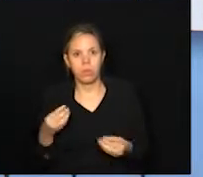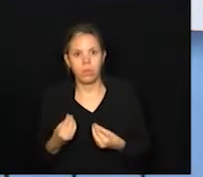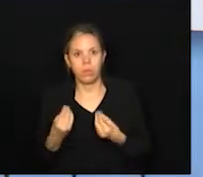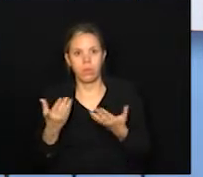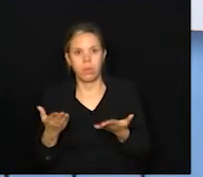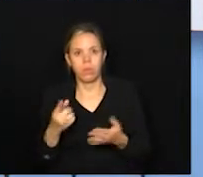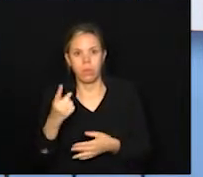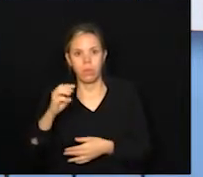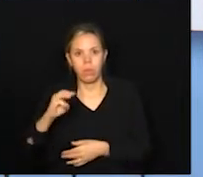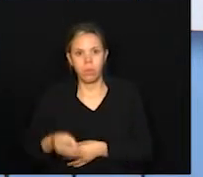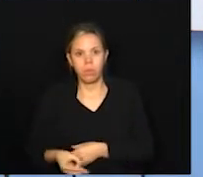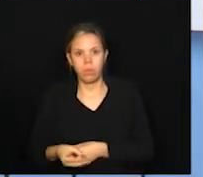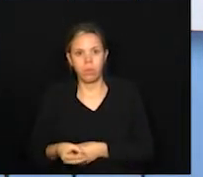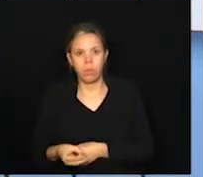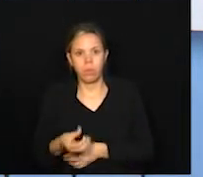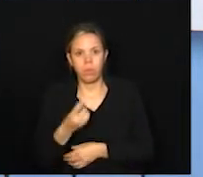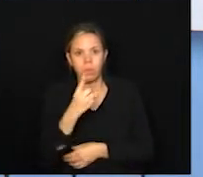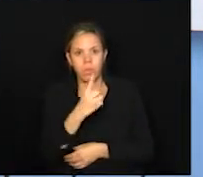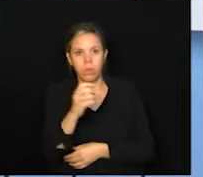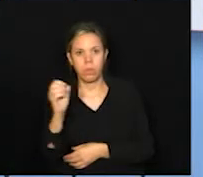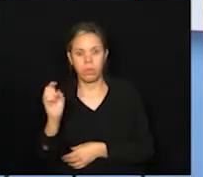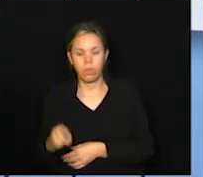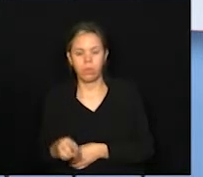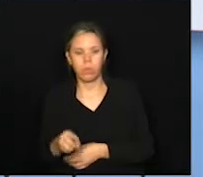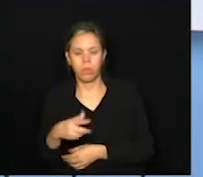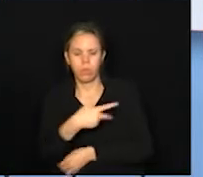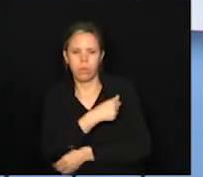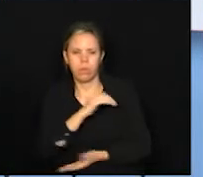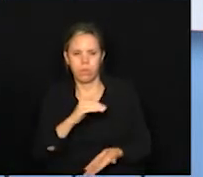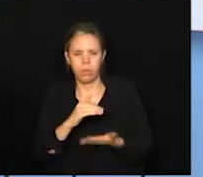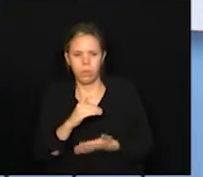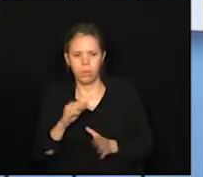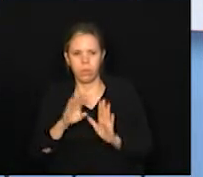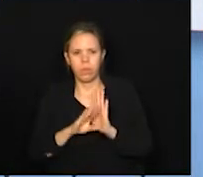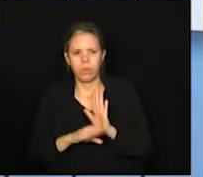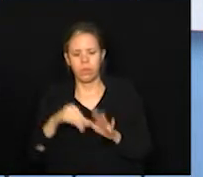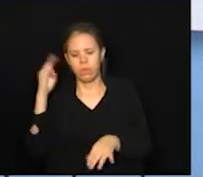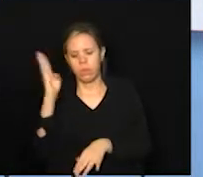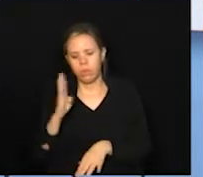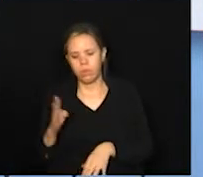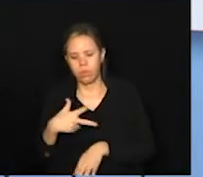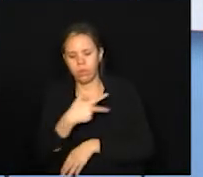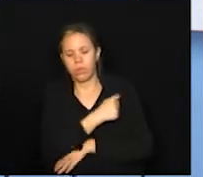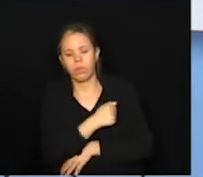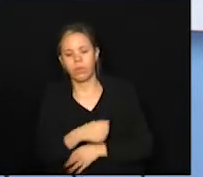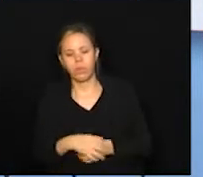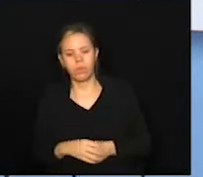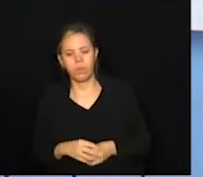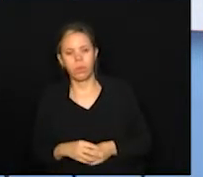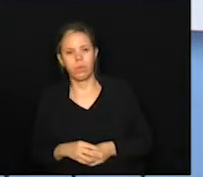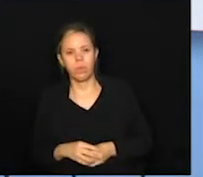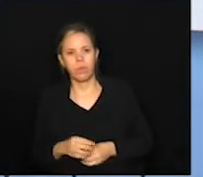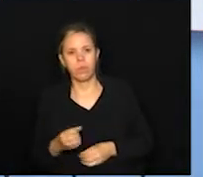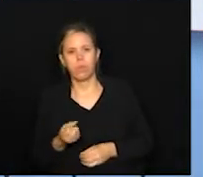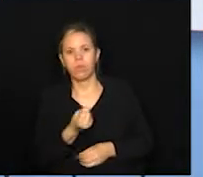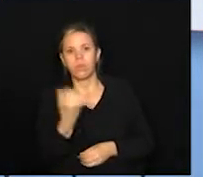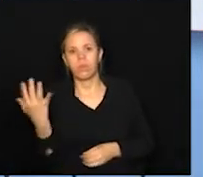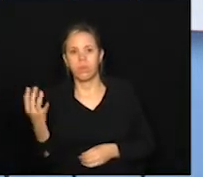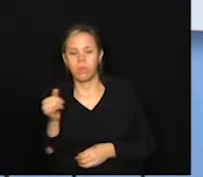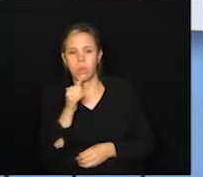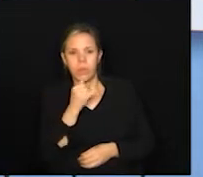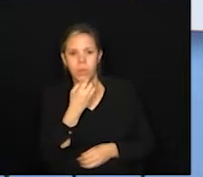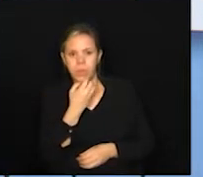de 1.100.000 doses da vacina para o Programa Nacional de Imunização. O